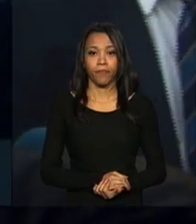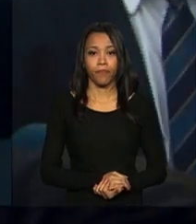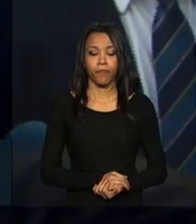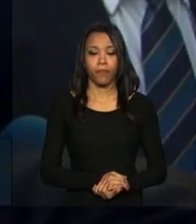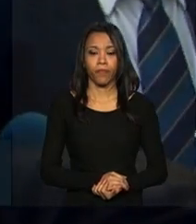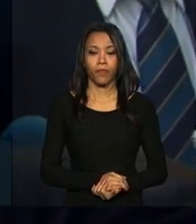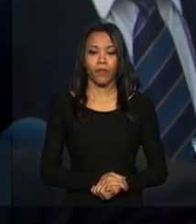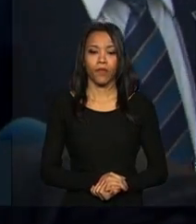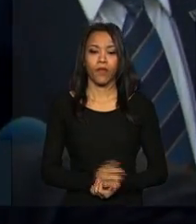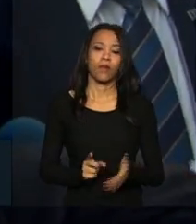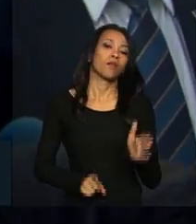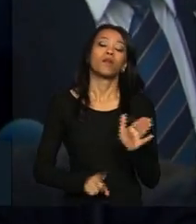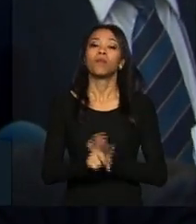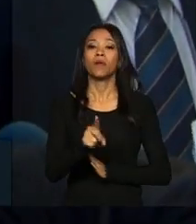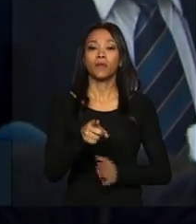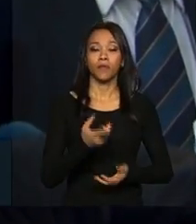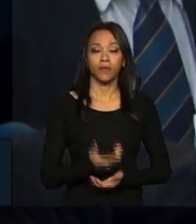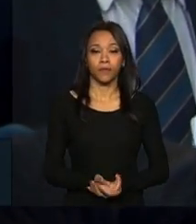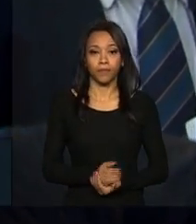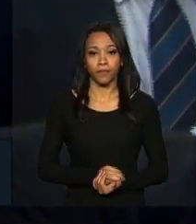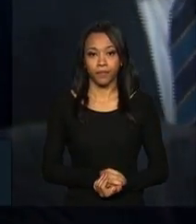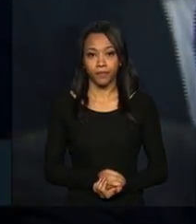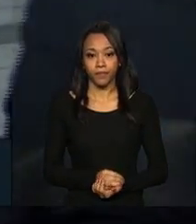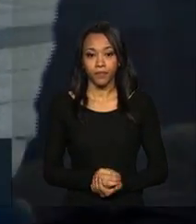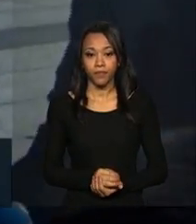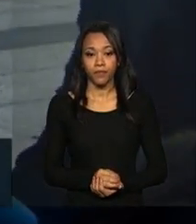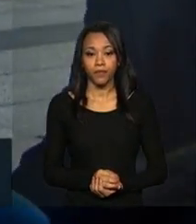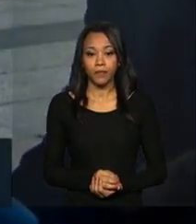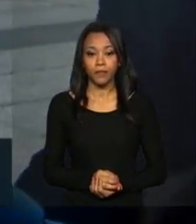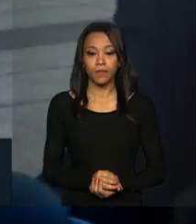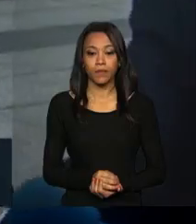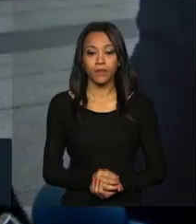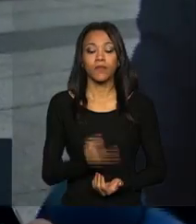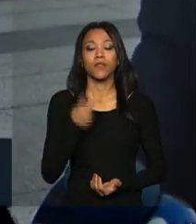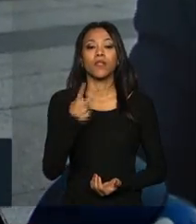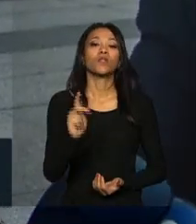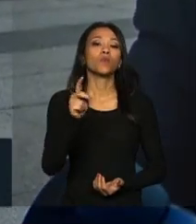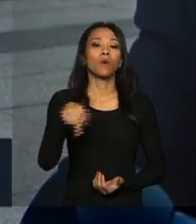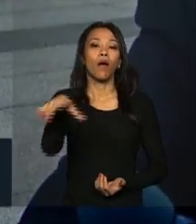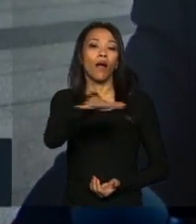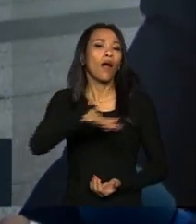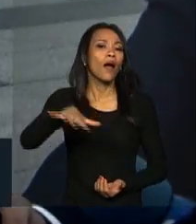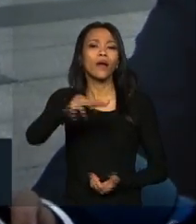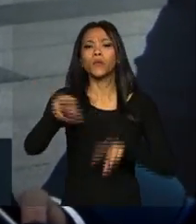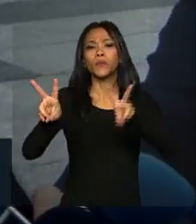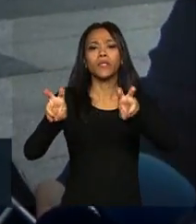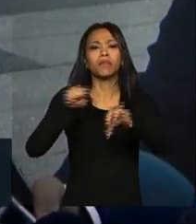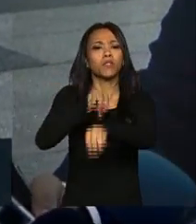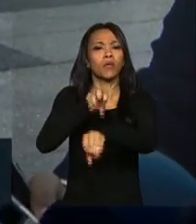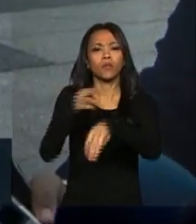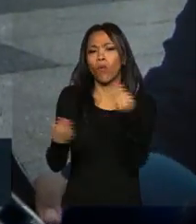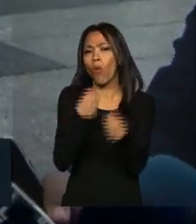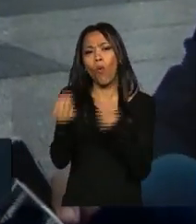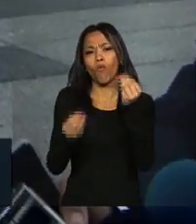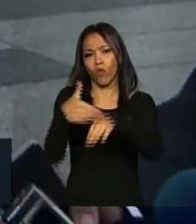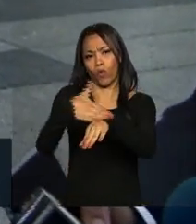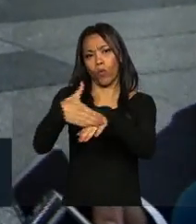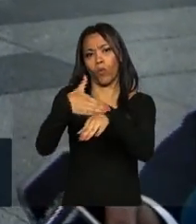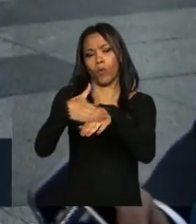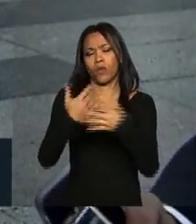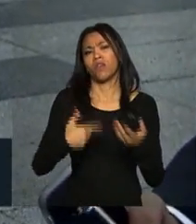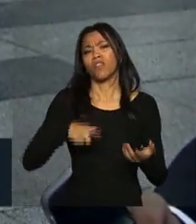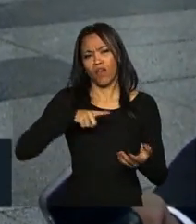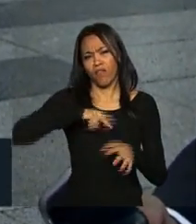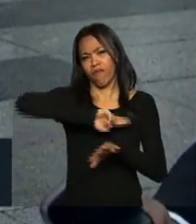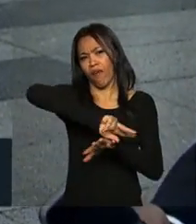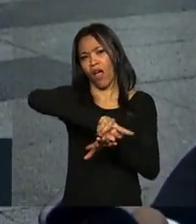Como é que o senhor caracterizaria, na sua área, o que foi tratado no jantar? Várias convergências sobre